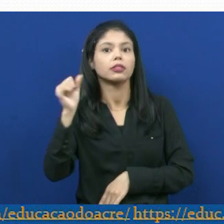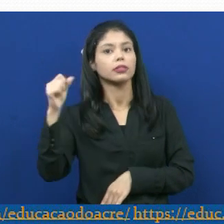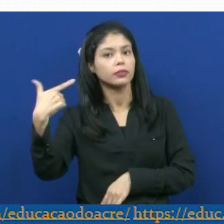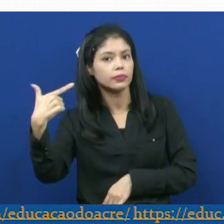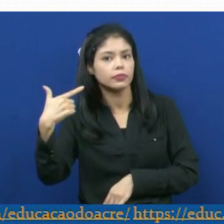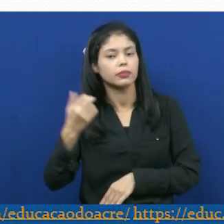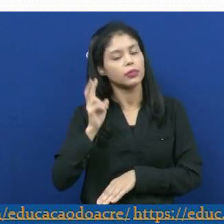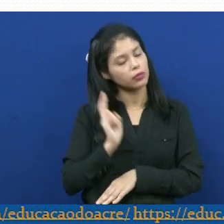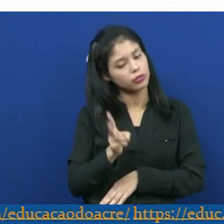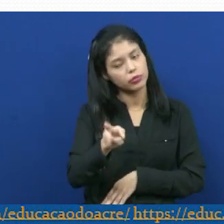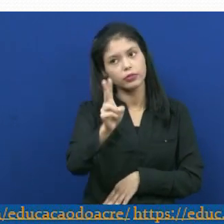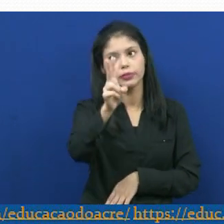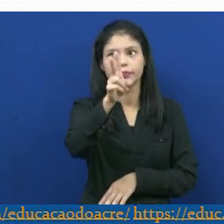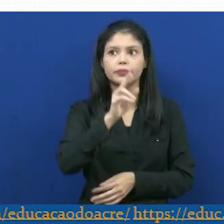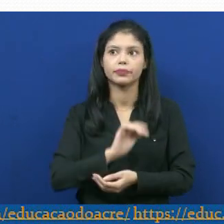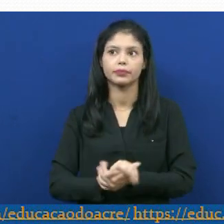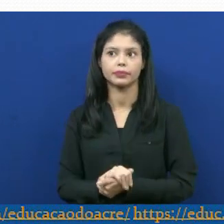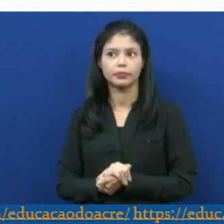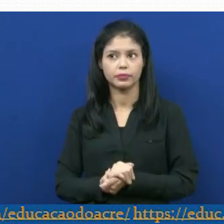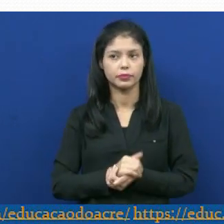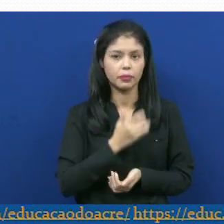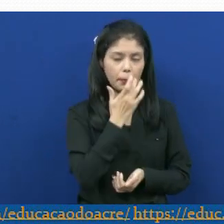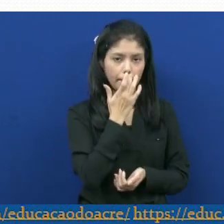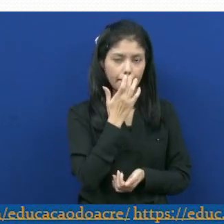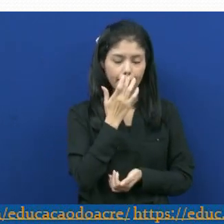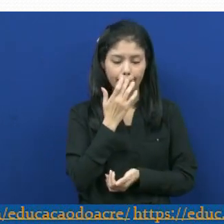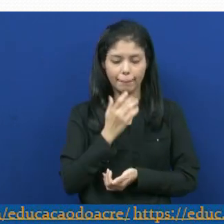assim sucessivamente.